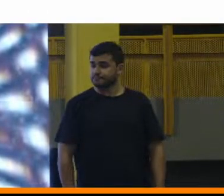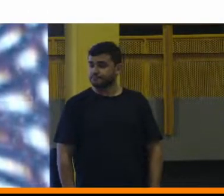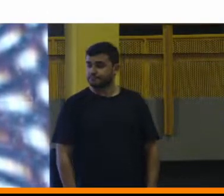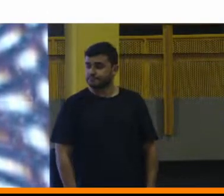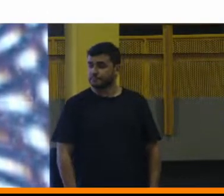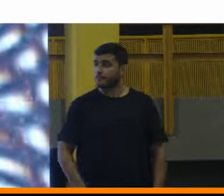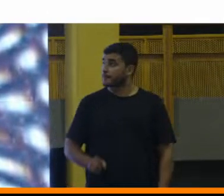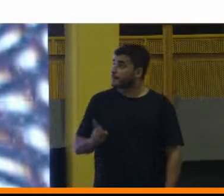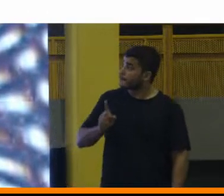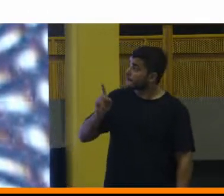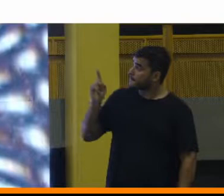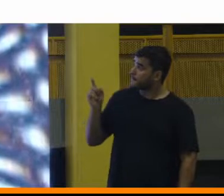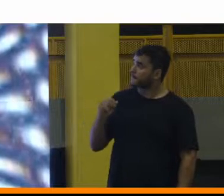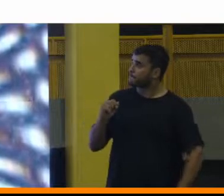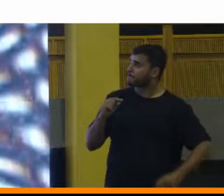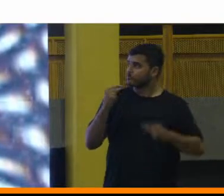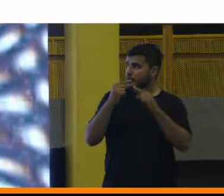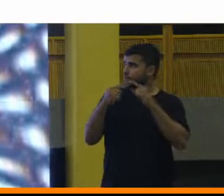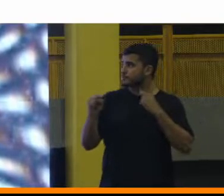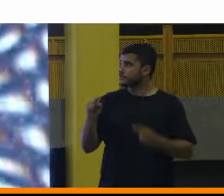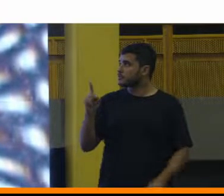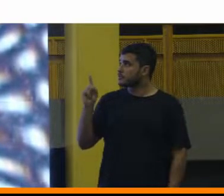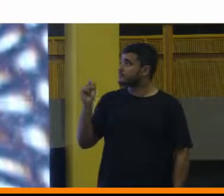da pedra varia. Não